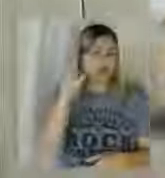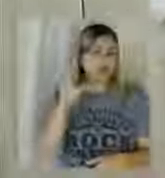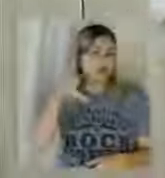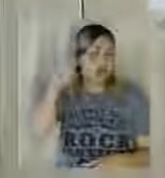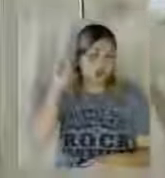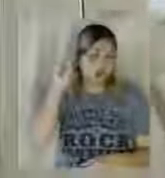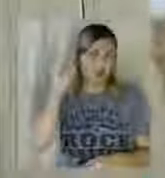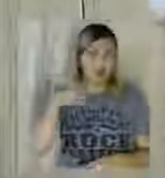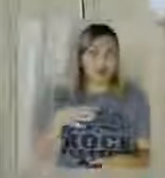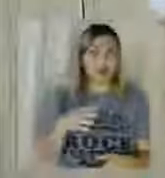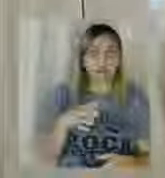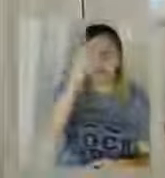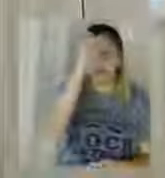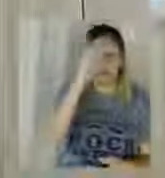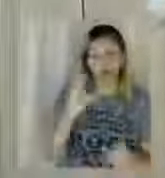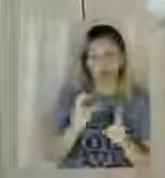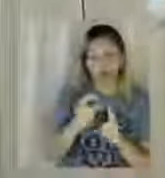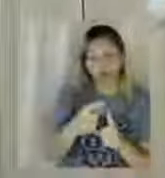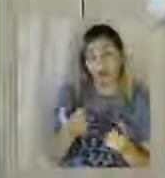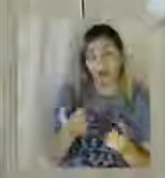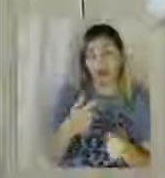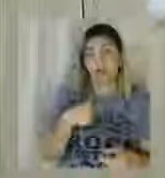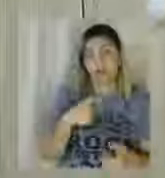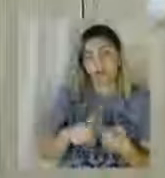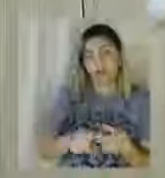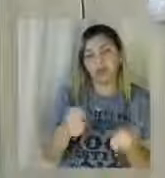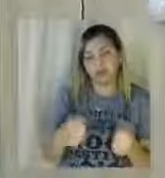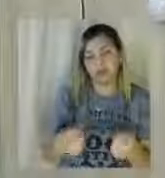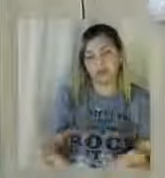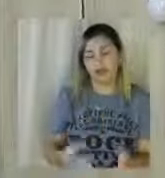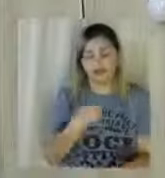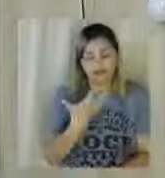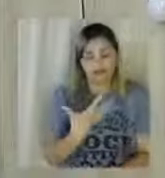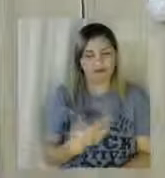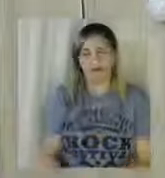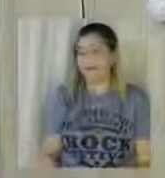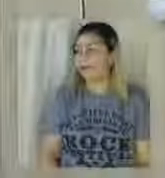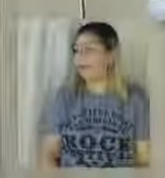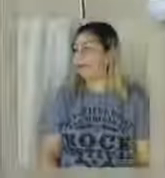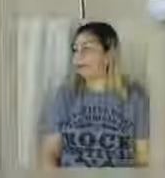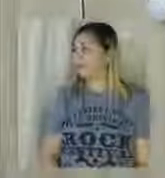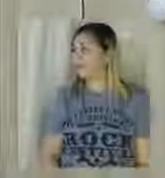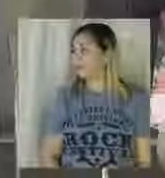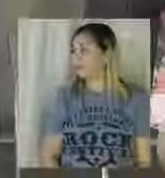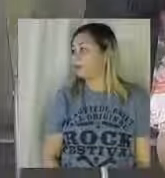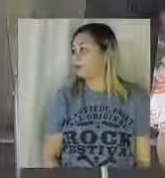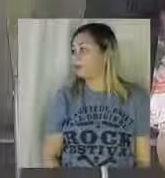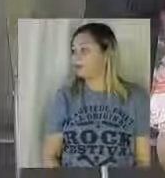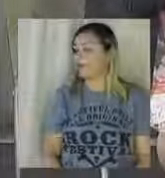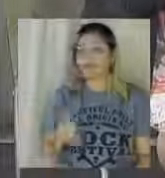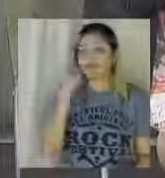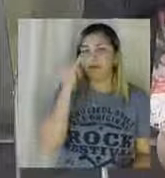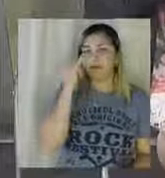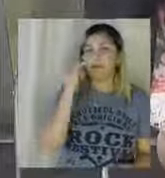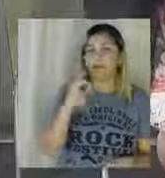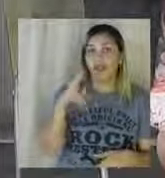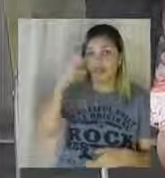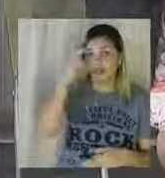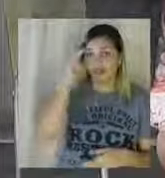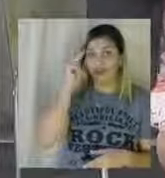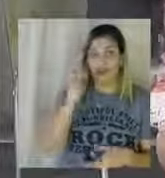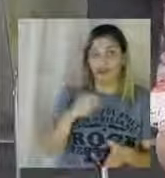palavras. Eu também precisava, e isso é muito bom. Eu estou percebendo, eu gostaria de dizer, a Aline, ela é